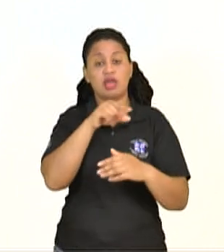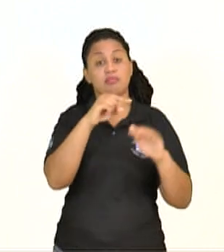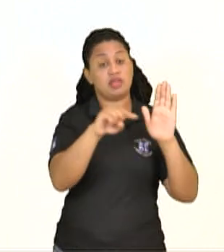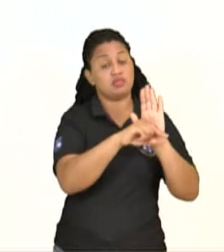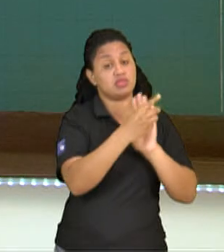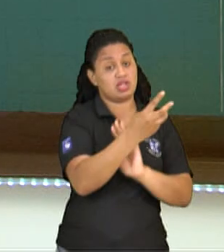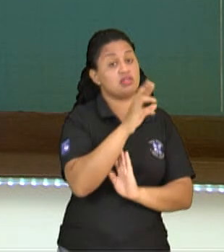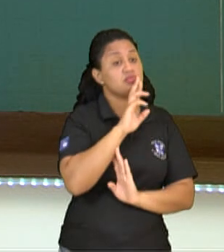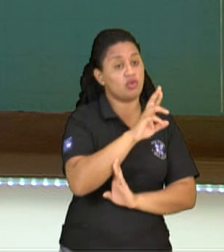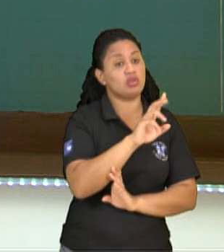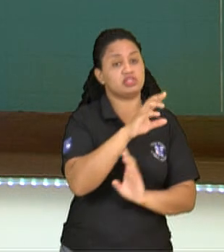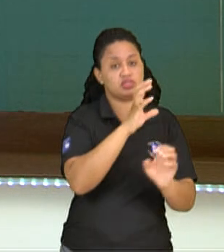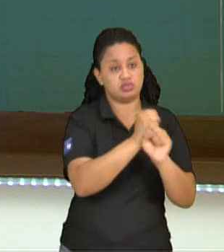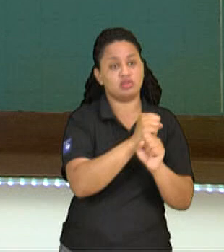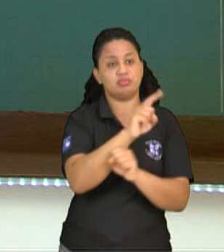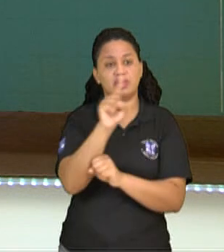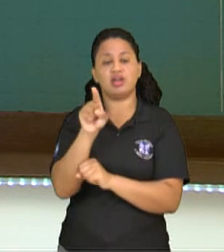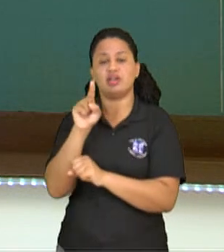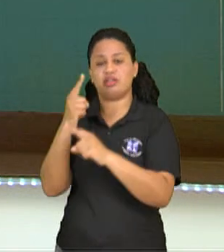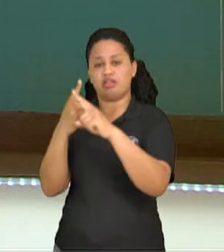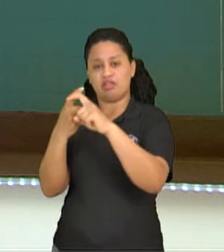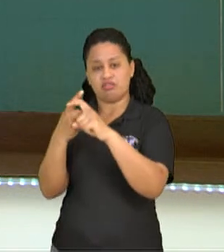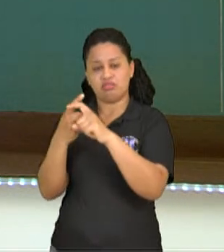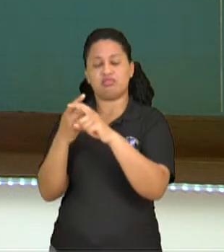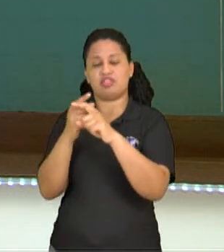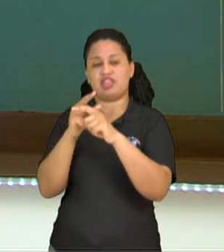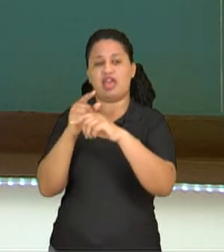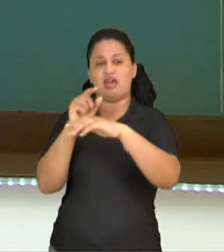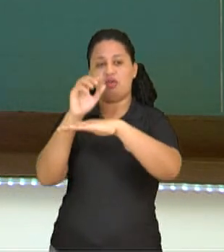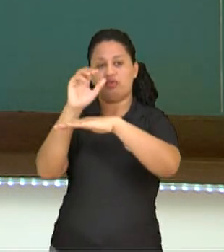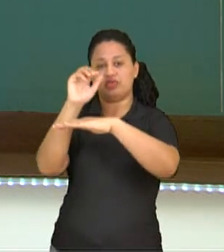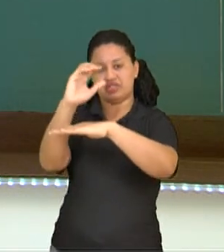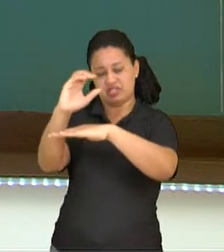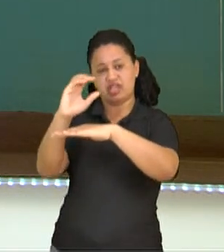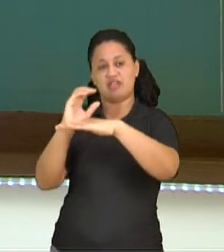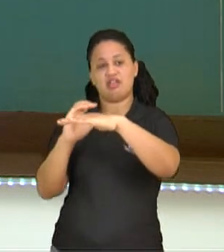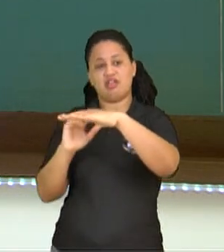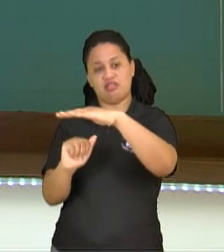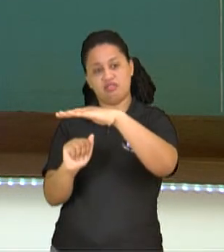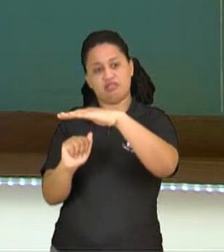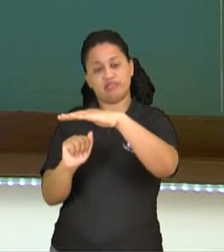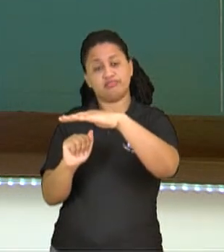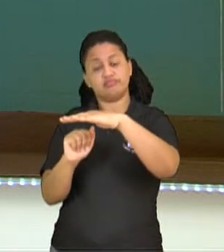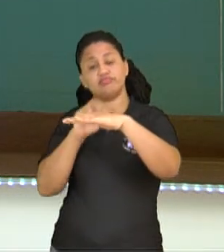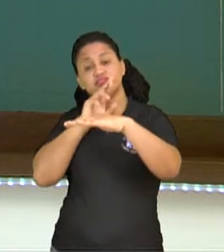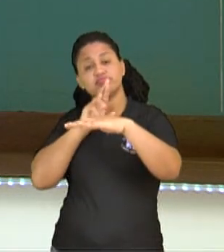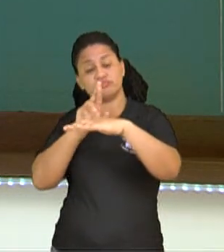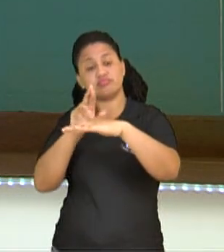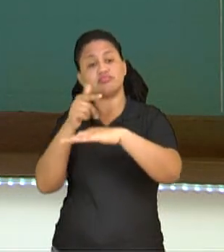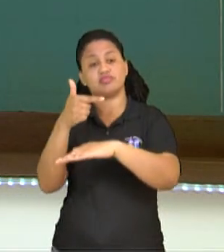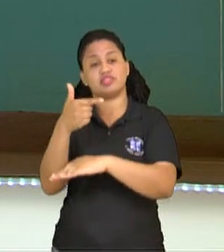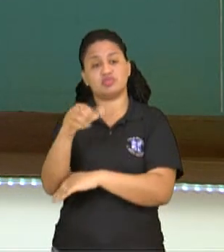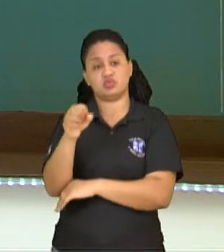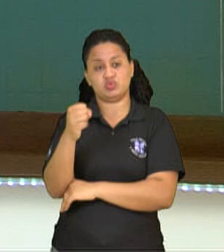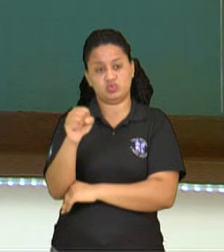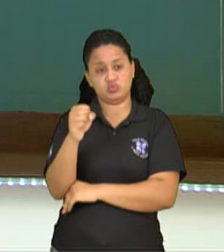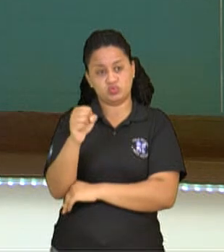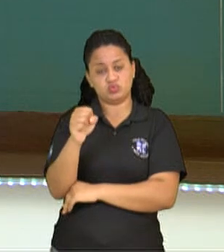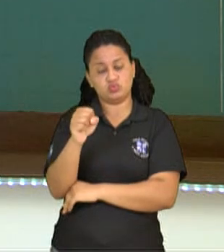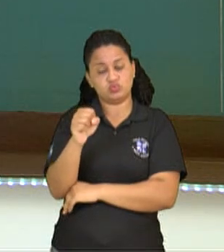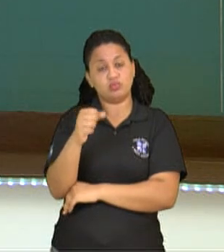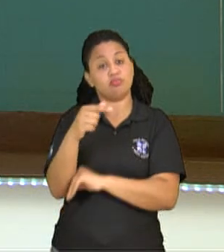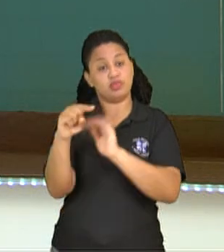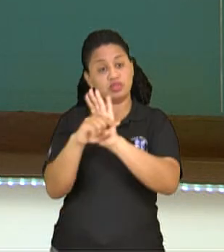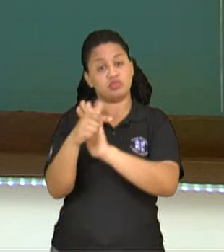A, ou seja, menos, né, no caso, o A, né, o C, sobre o A, que é 1, tá bom? Belezinha? Então, nós